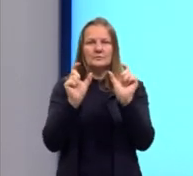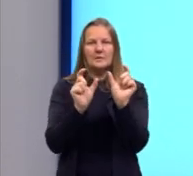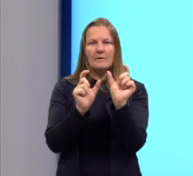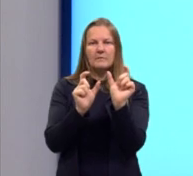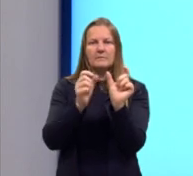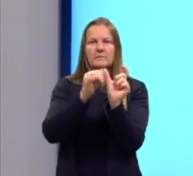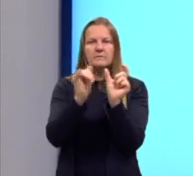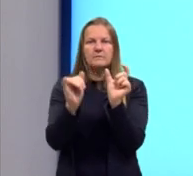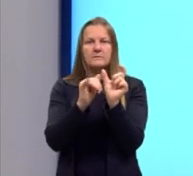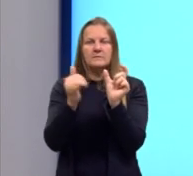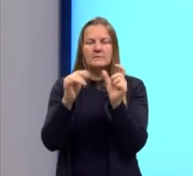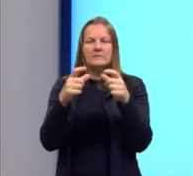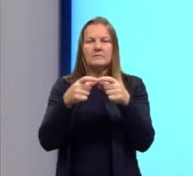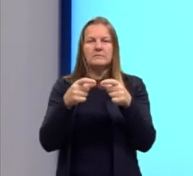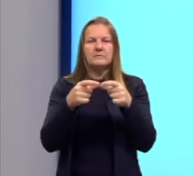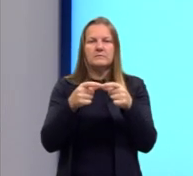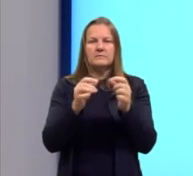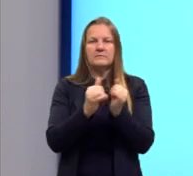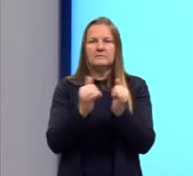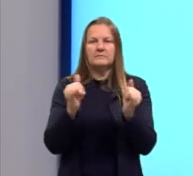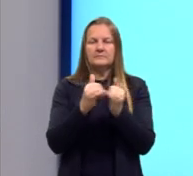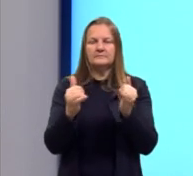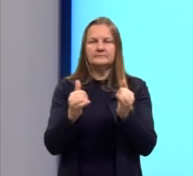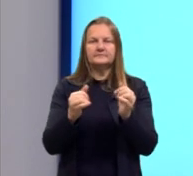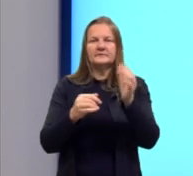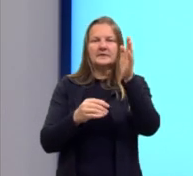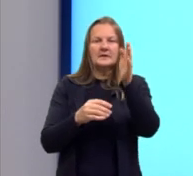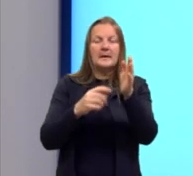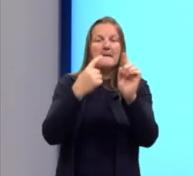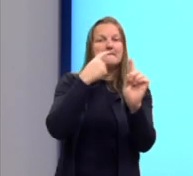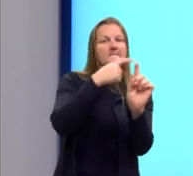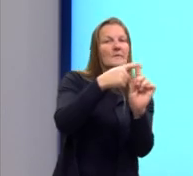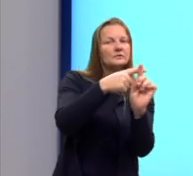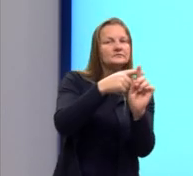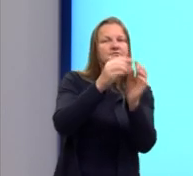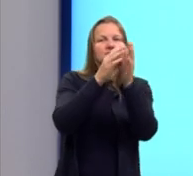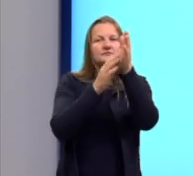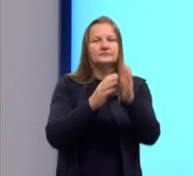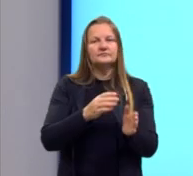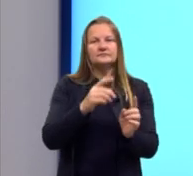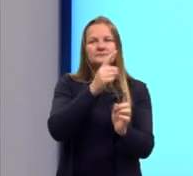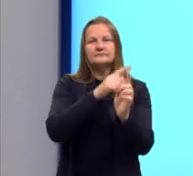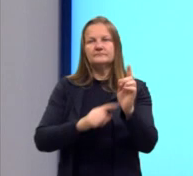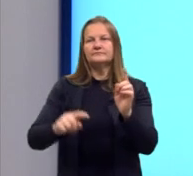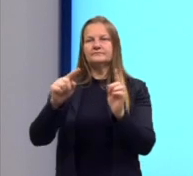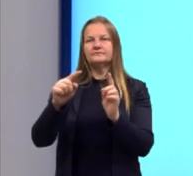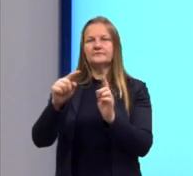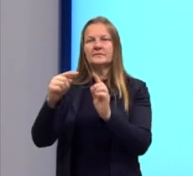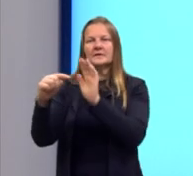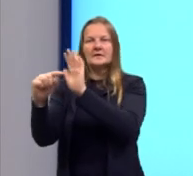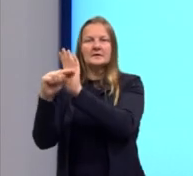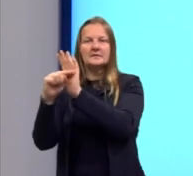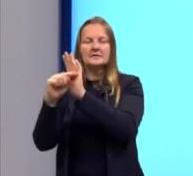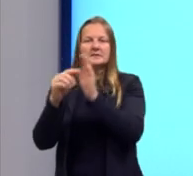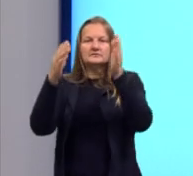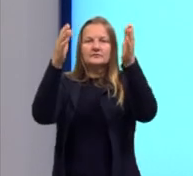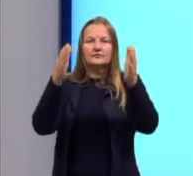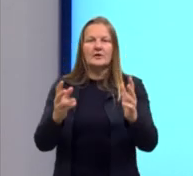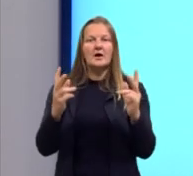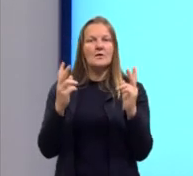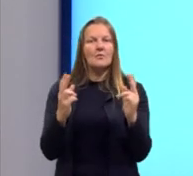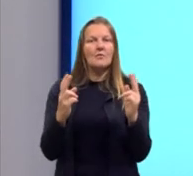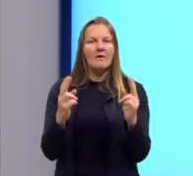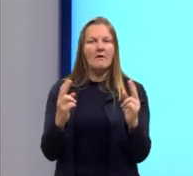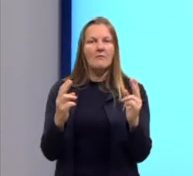essas placas então adquirem né cargas Opostas de mesmo valor Oi e a voltagem entre as